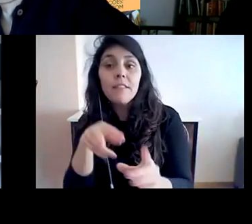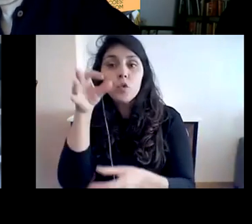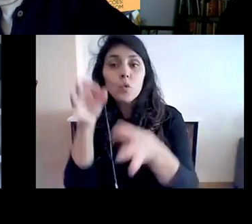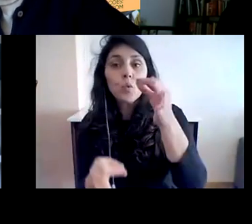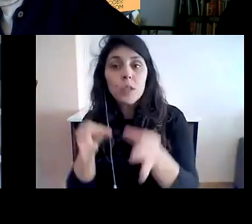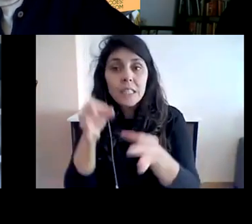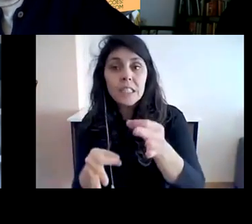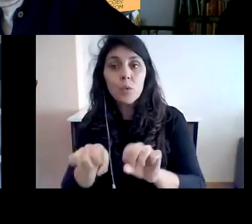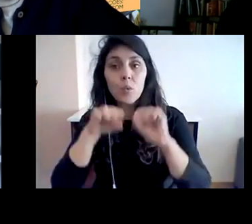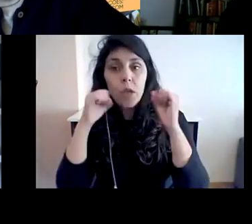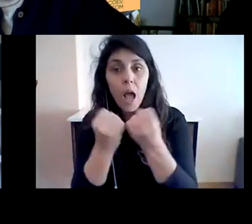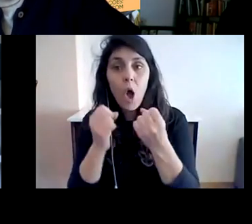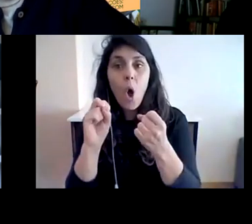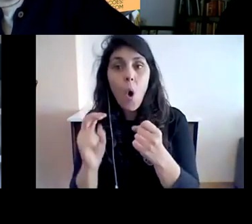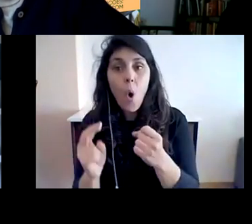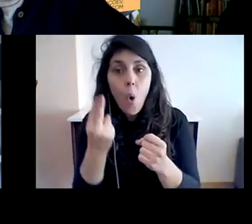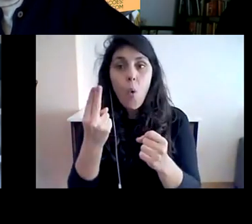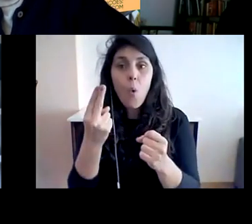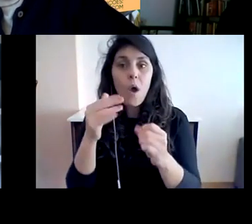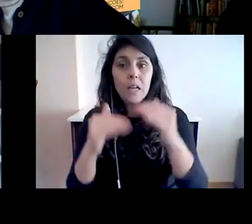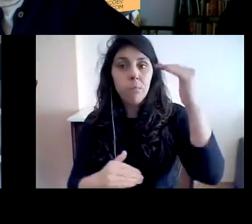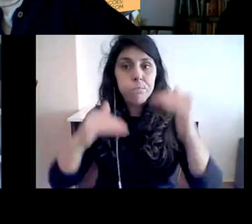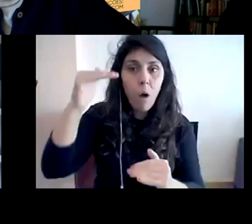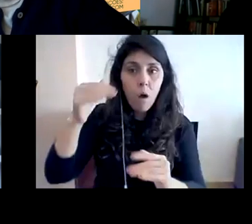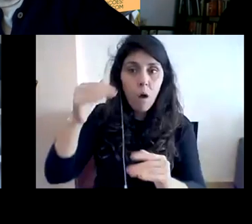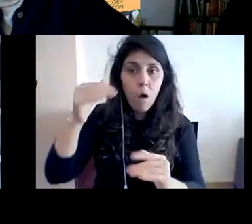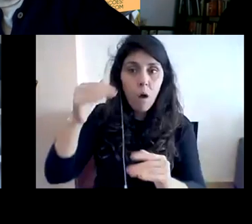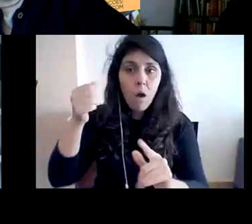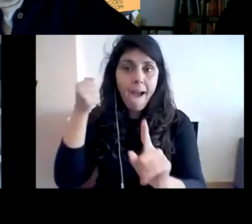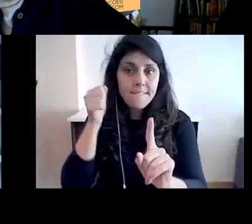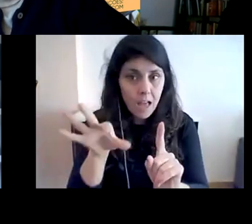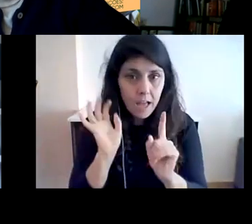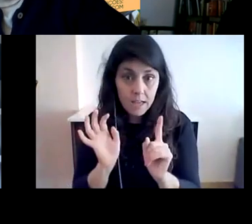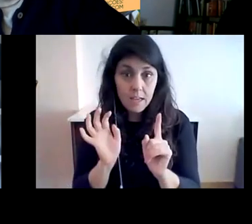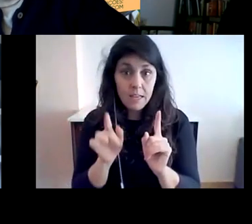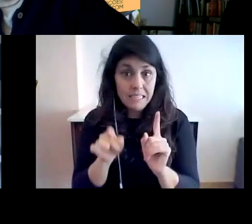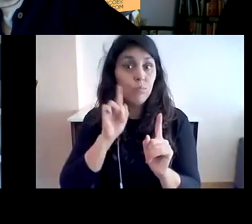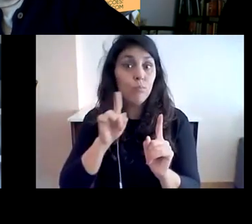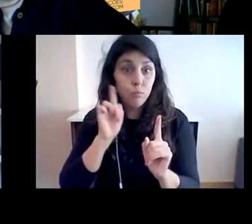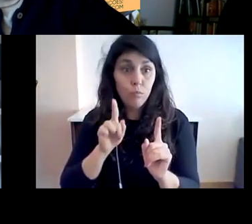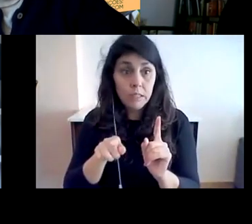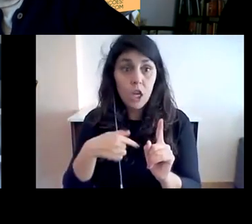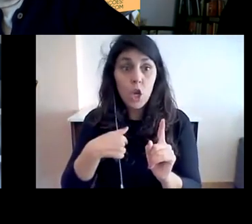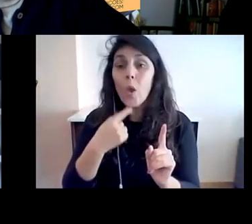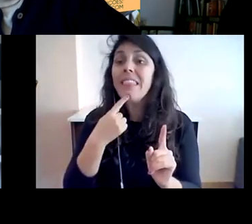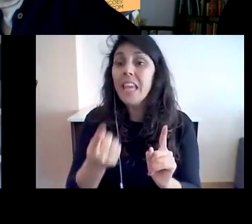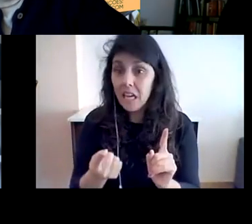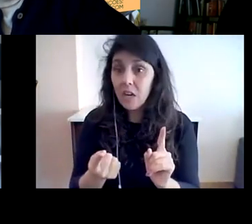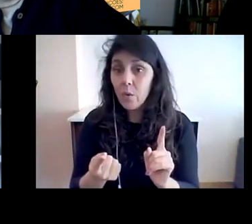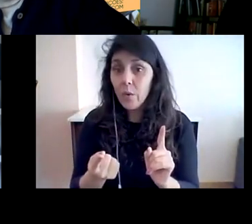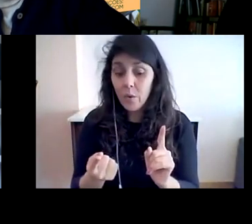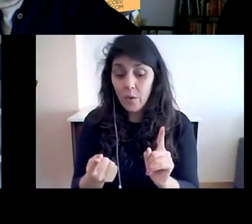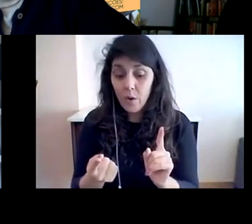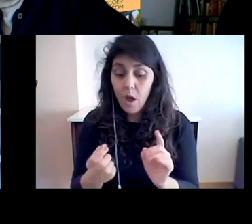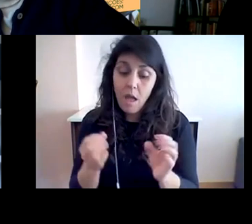social ou de desafio às desigualdades sociais for importante, então eu diria que é,